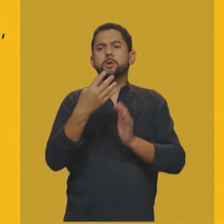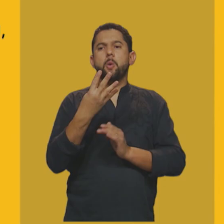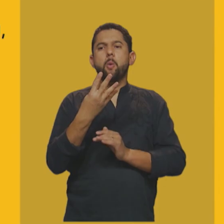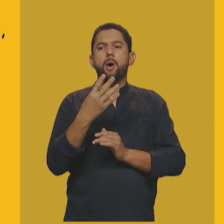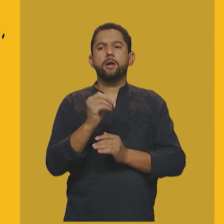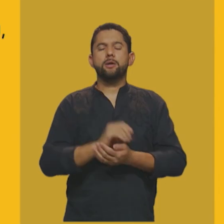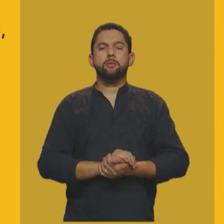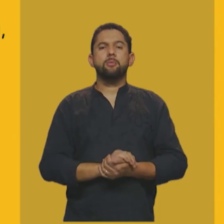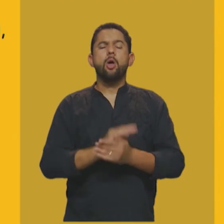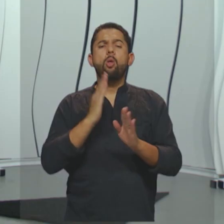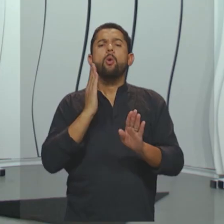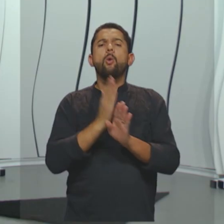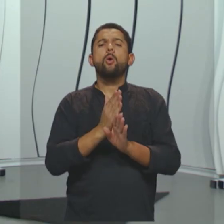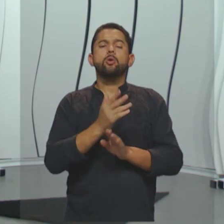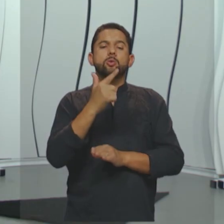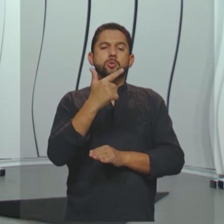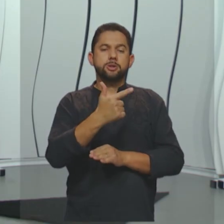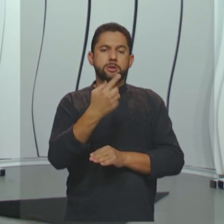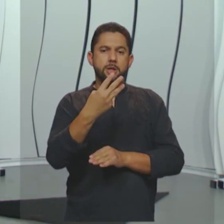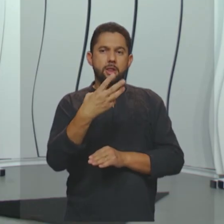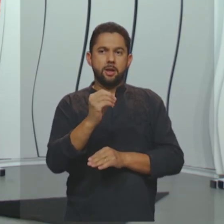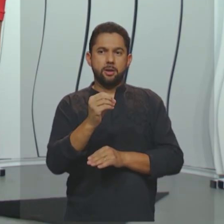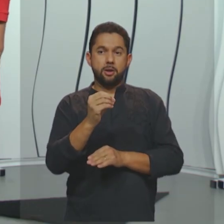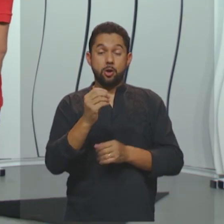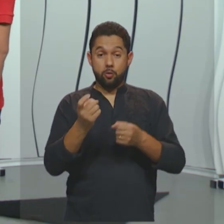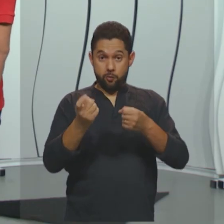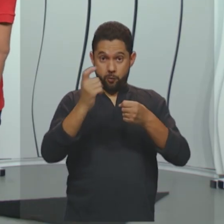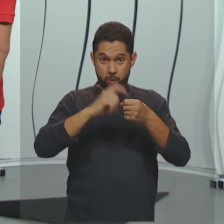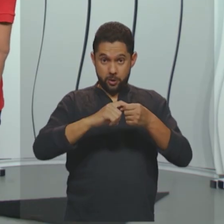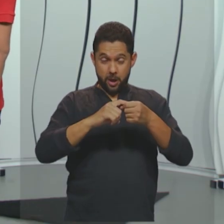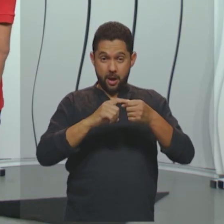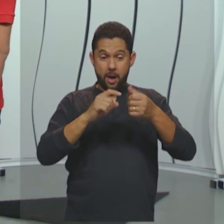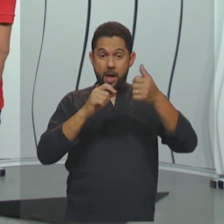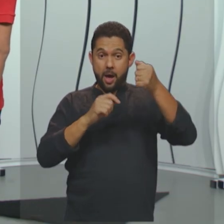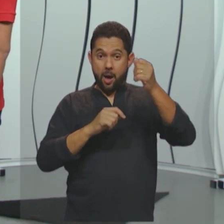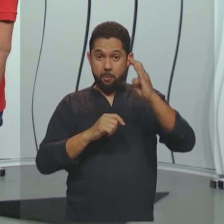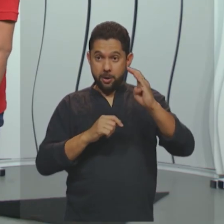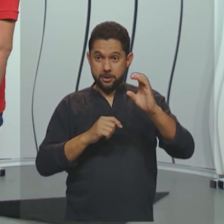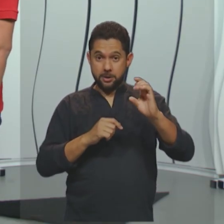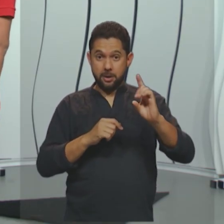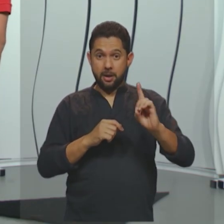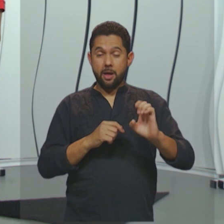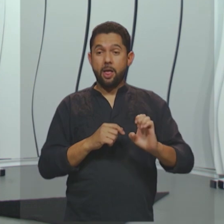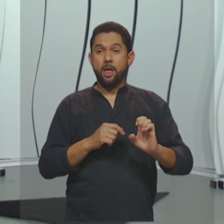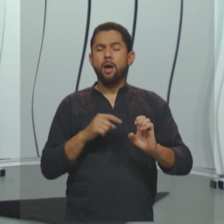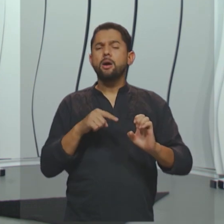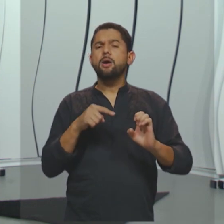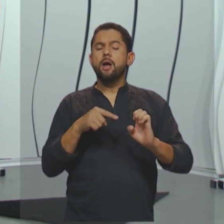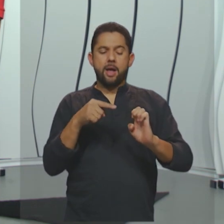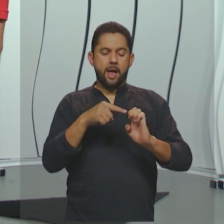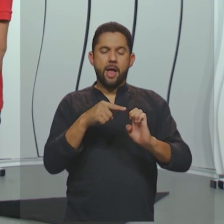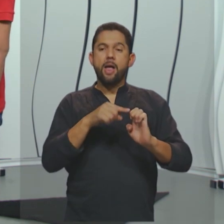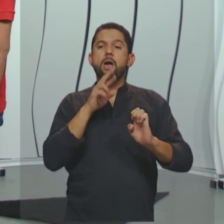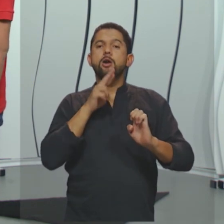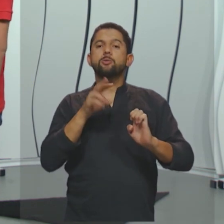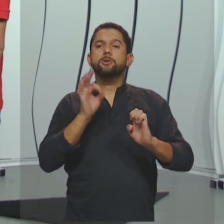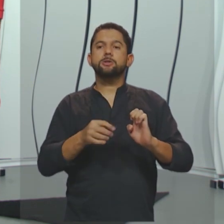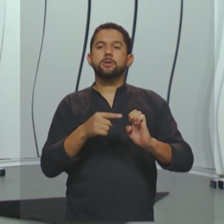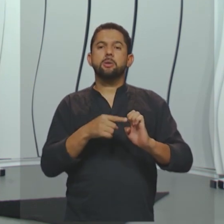dar um total de 230. Se a gente voltar lá, vai ser a alternativa Letra E, aproximadamente R$